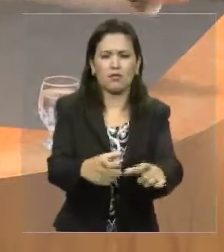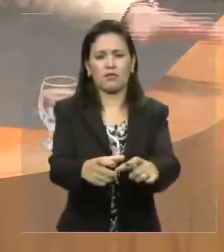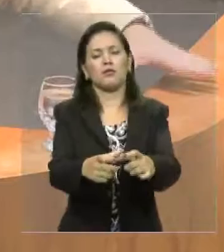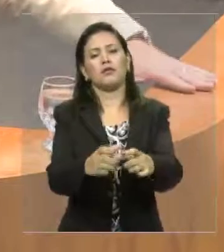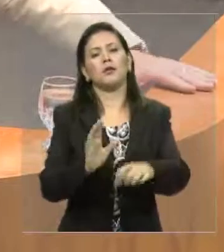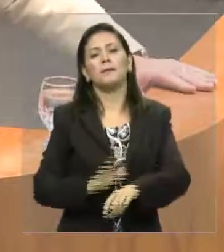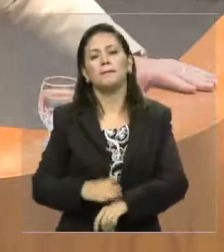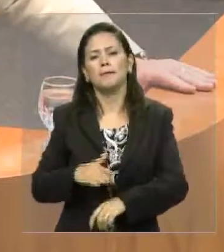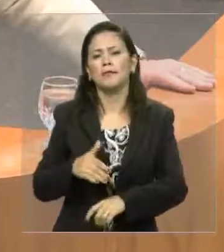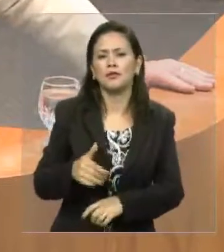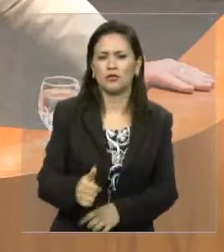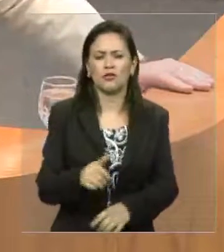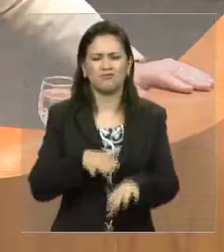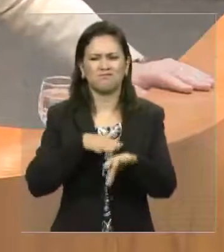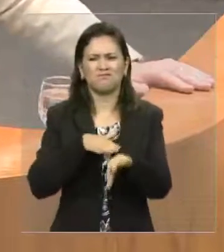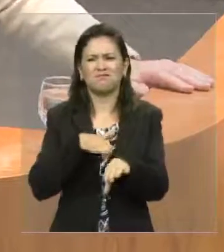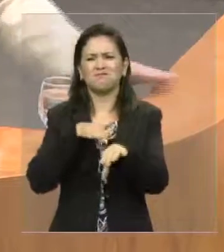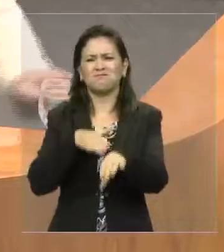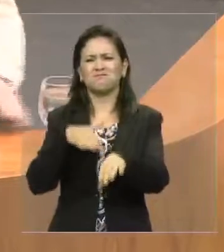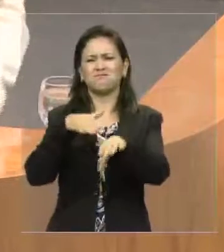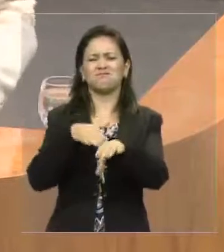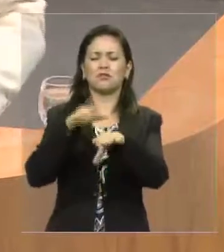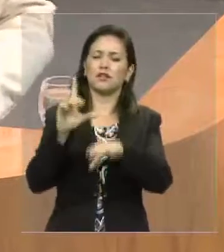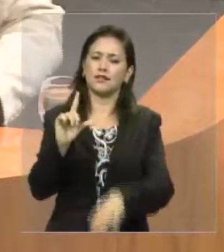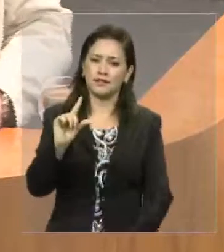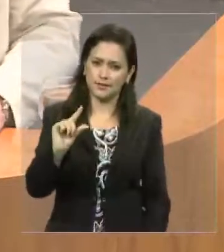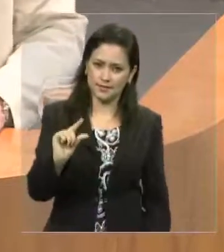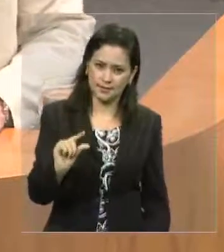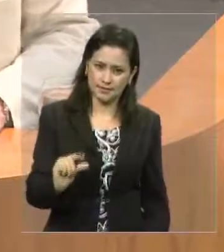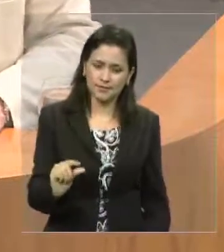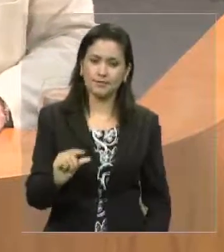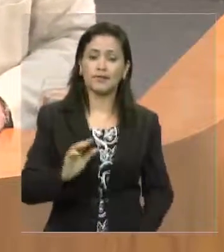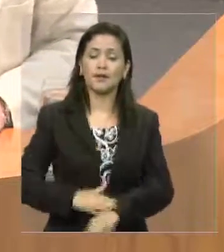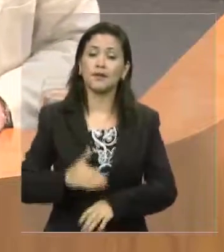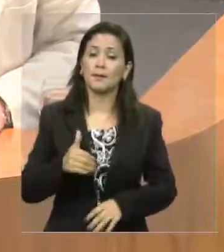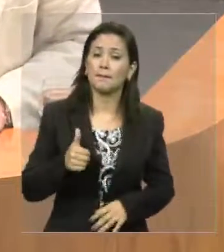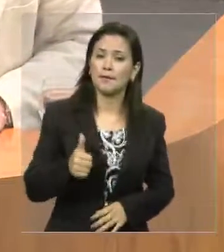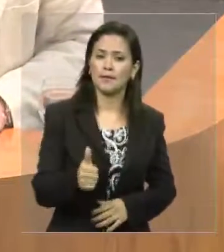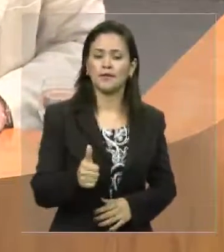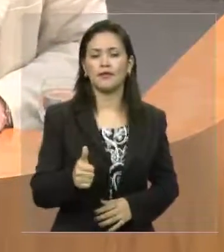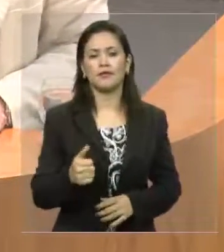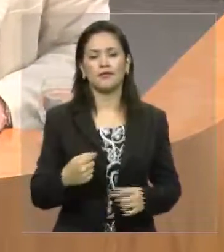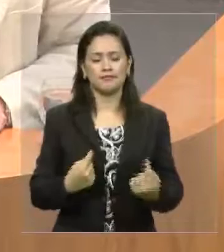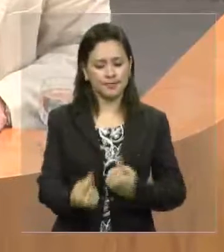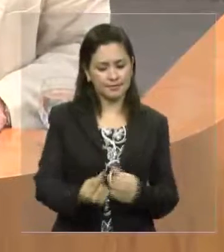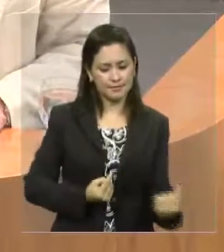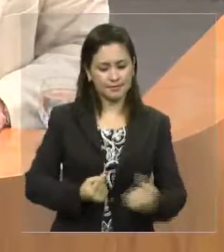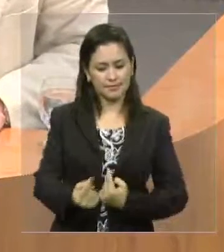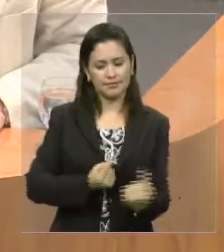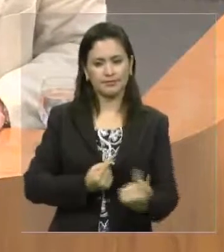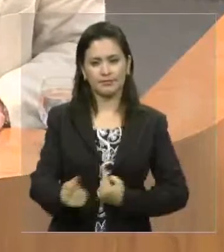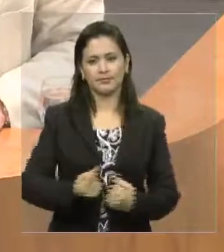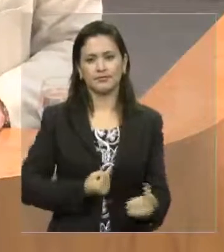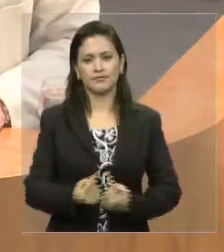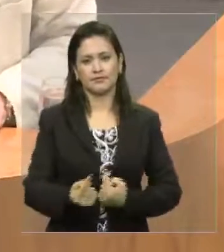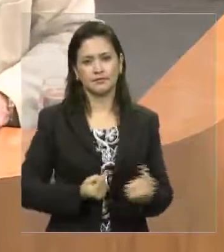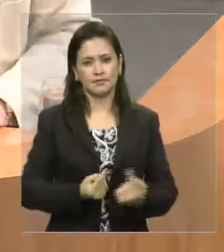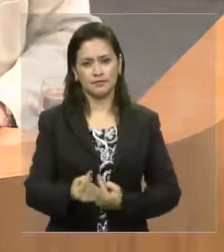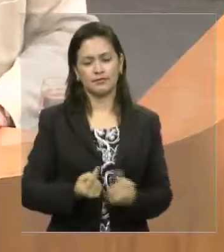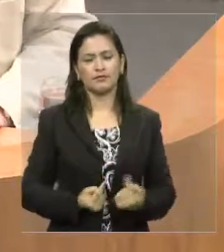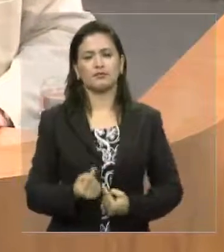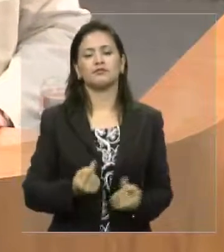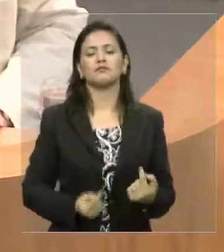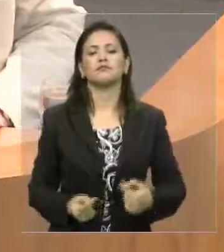desafogando avenidas, levando melhor mobilidade ao trânsito da